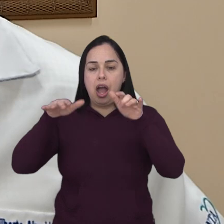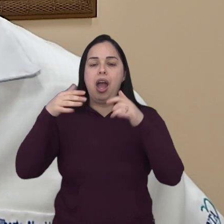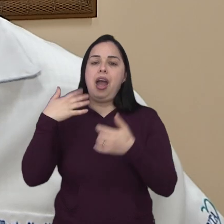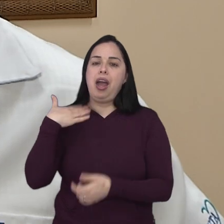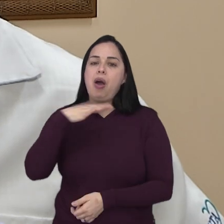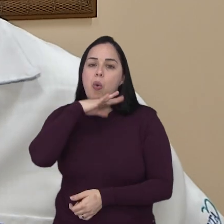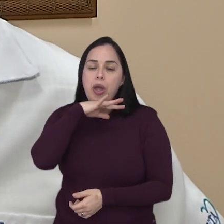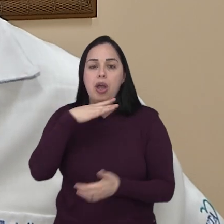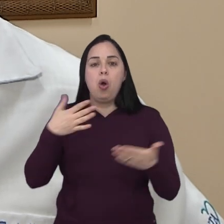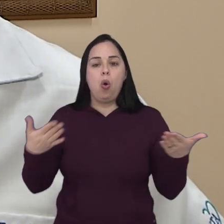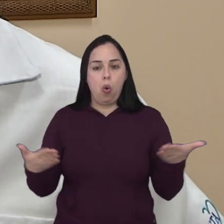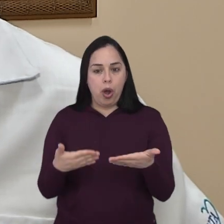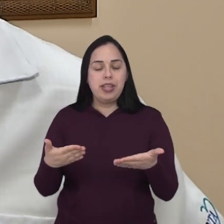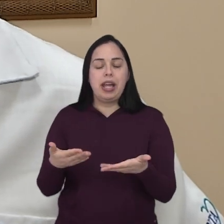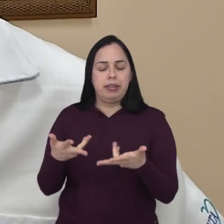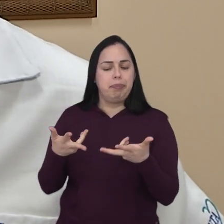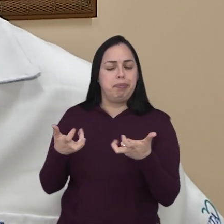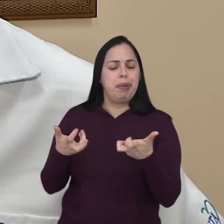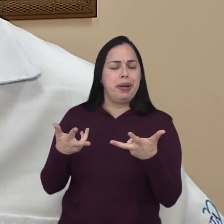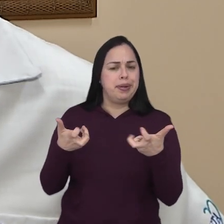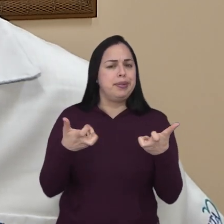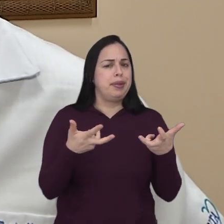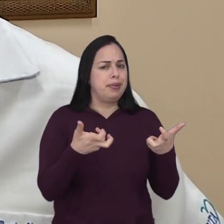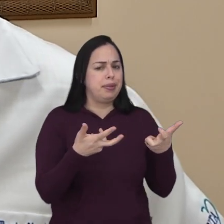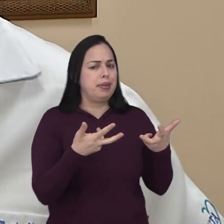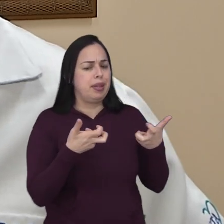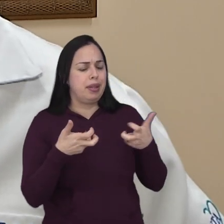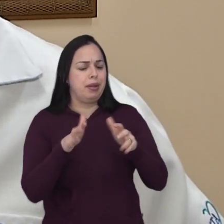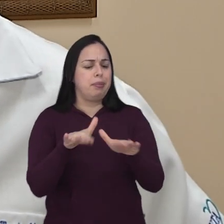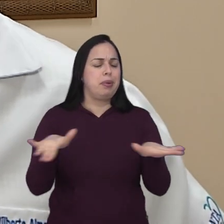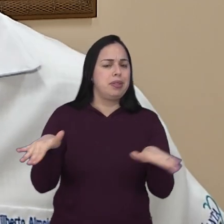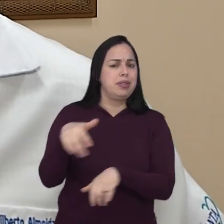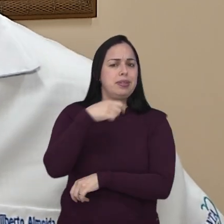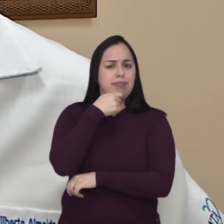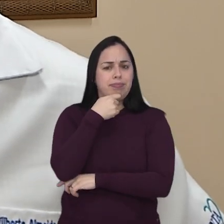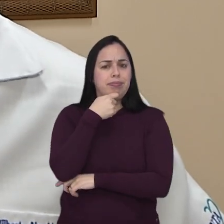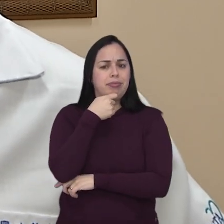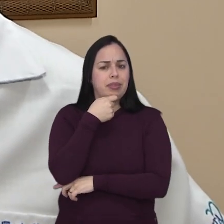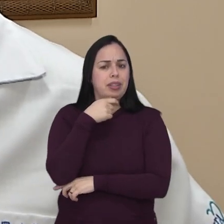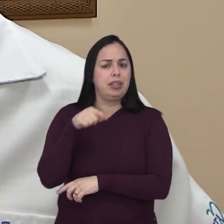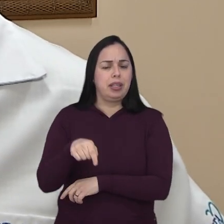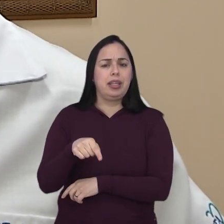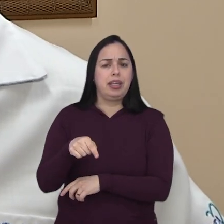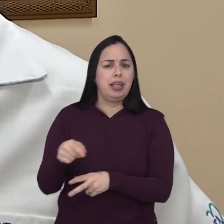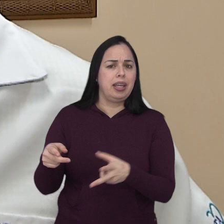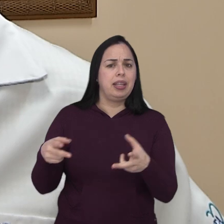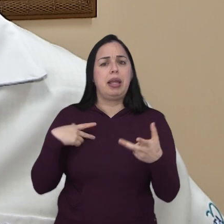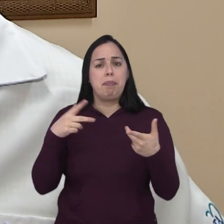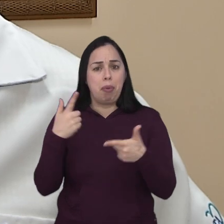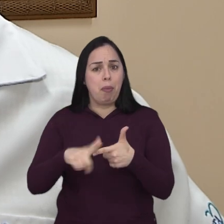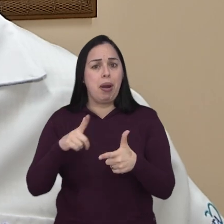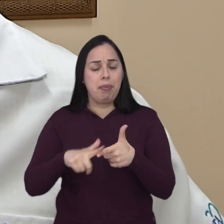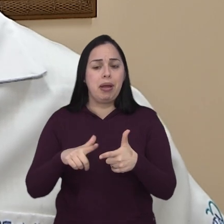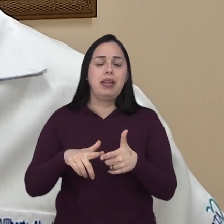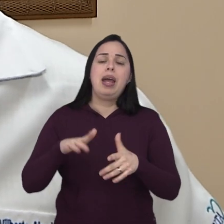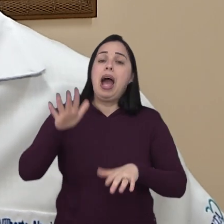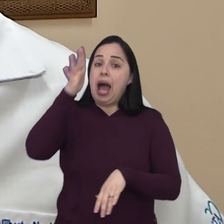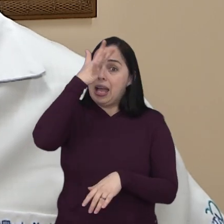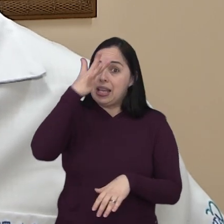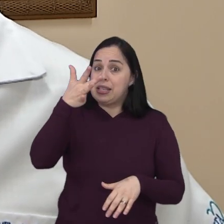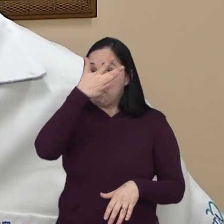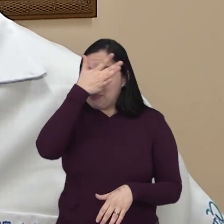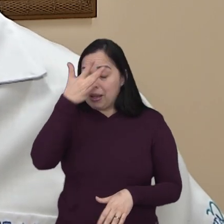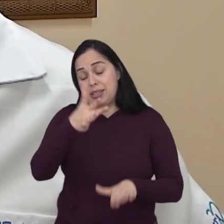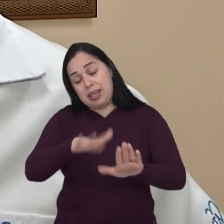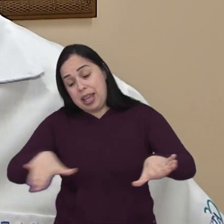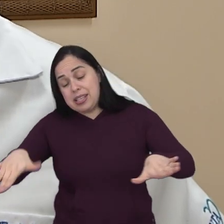Não é incomum. Antigamente tinha mais, mas hoje a gente ainda percebe algumas crianças que apresentam esse quadro. E uma